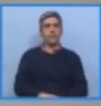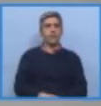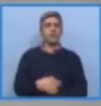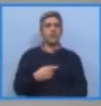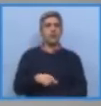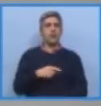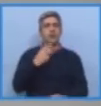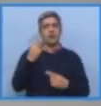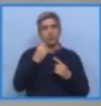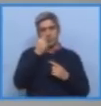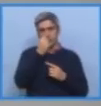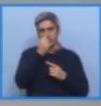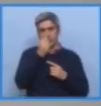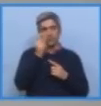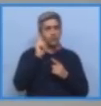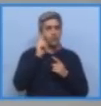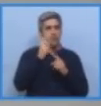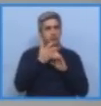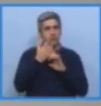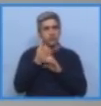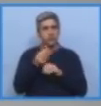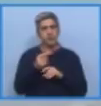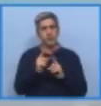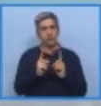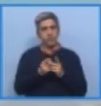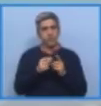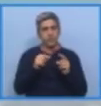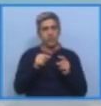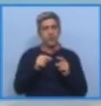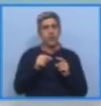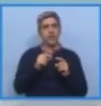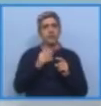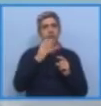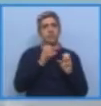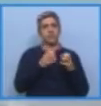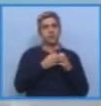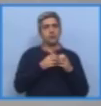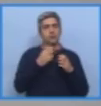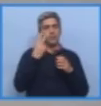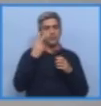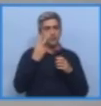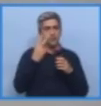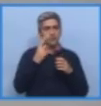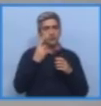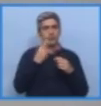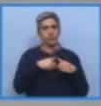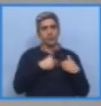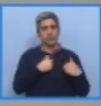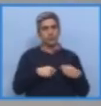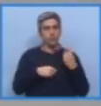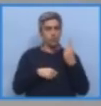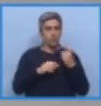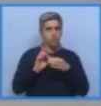uns acentos muito importantes neste pequenino sumário. Primeiro, que esta comunidade vive num só coração, unida